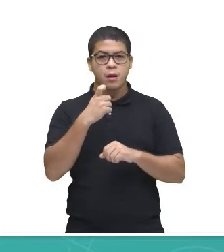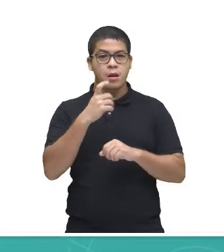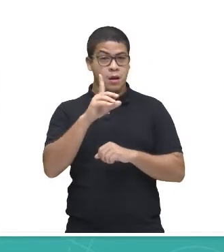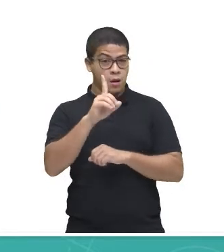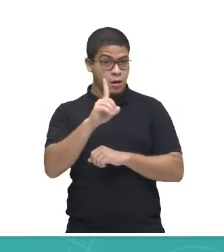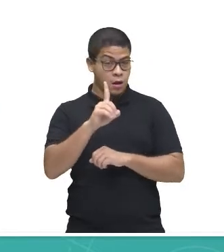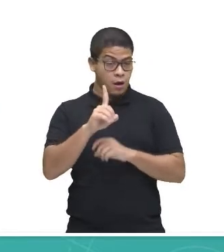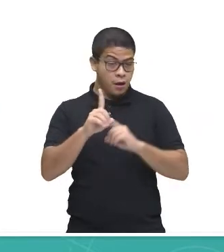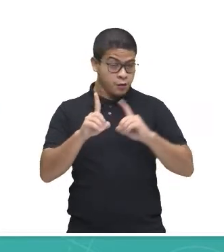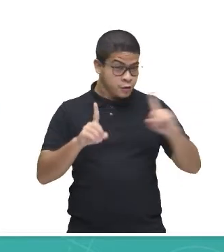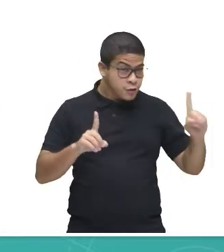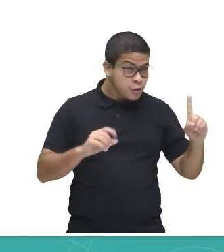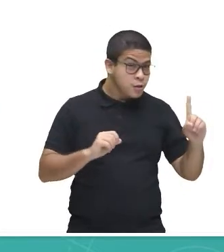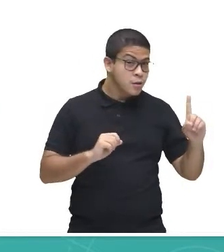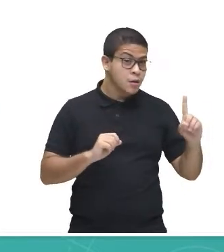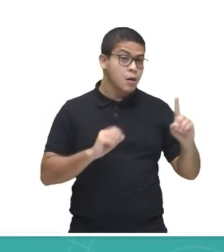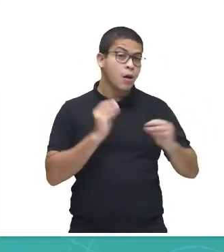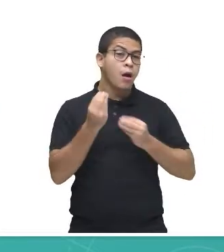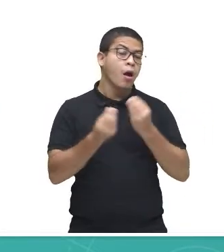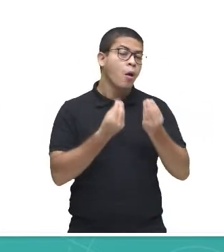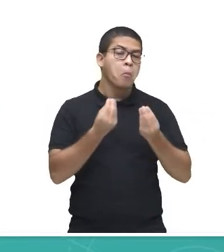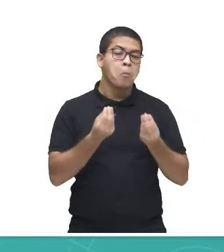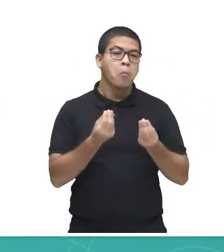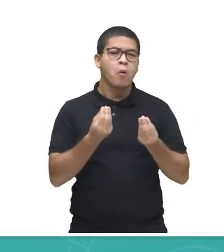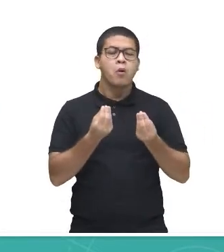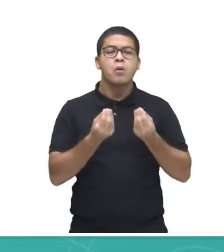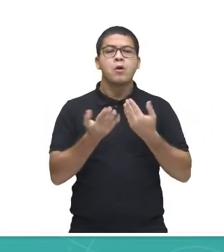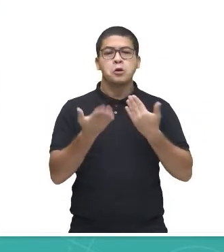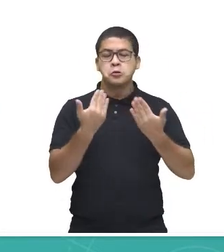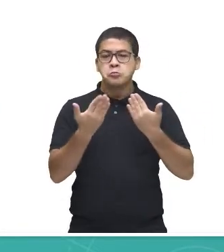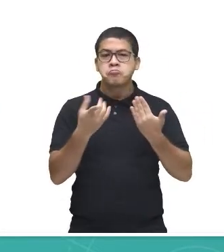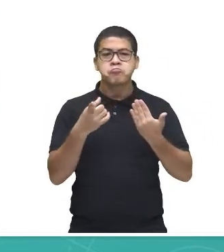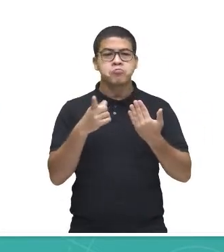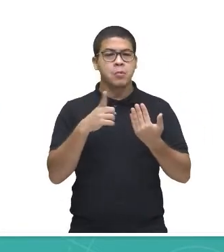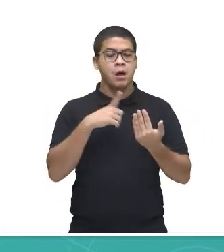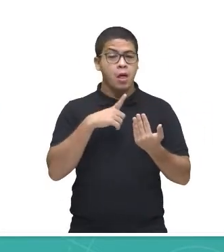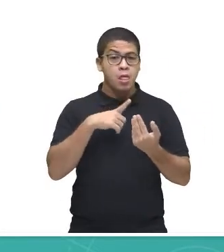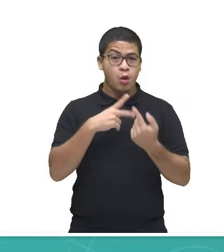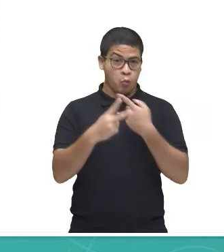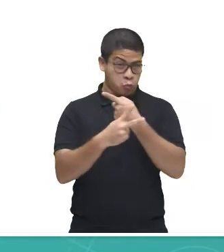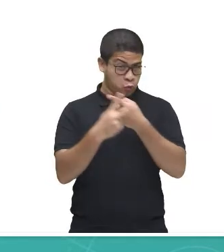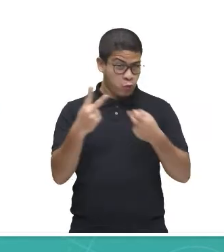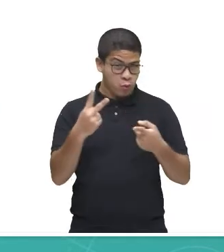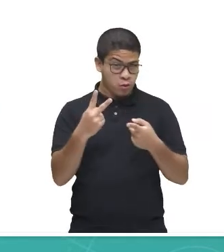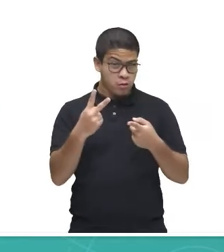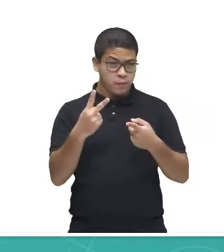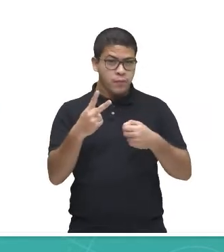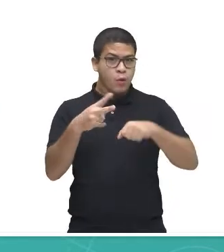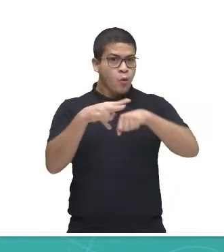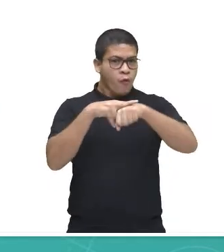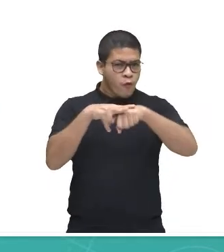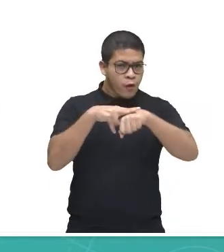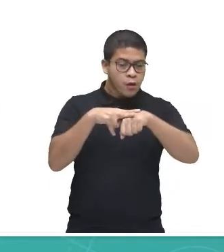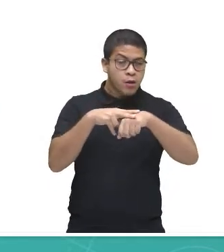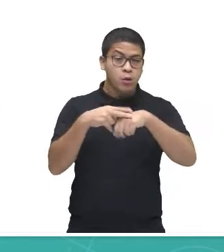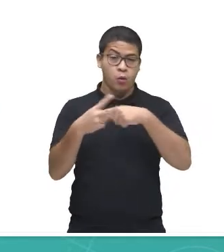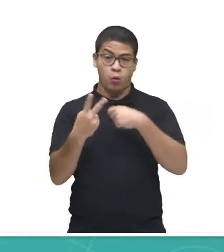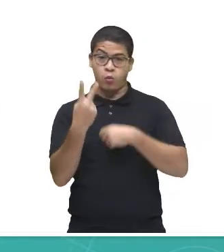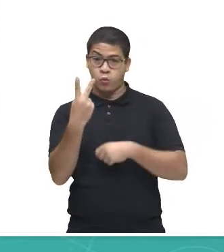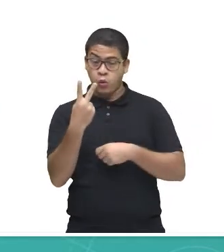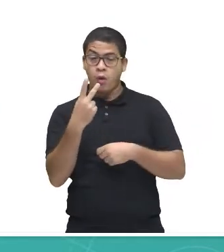reta transversal. De qualquer forma, esses dois ângulos, né, os dois verdes ou os dois